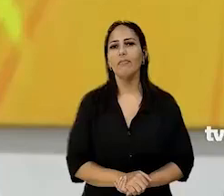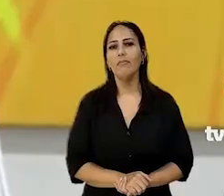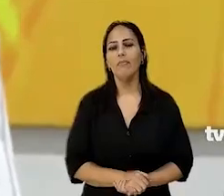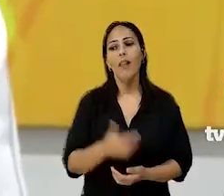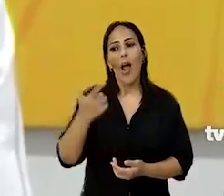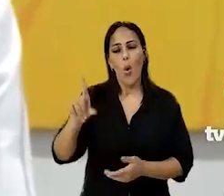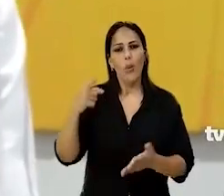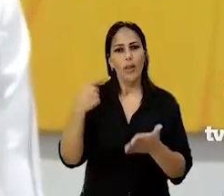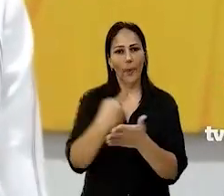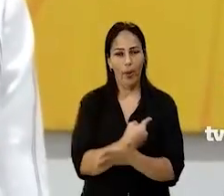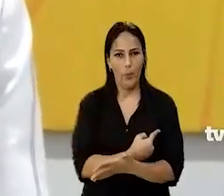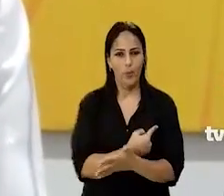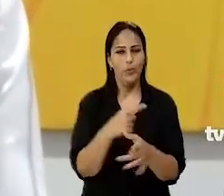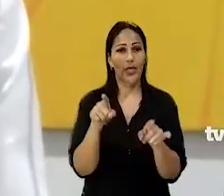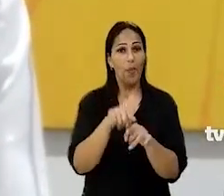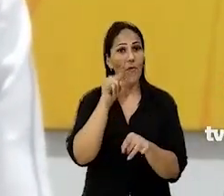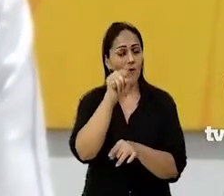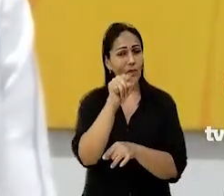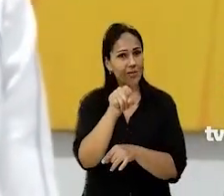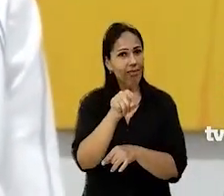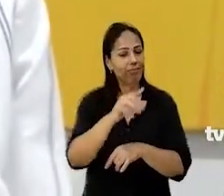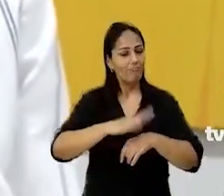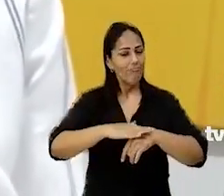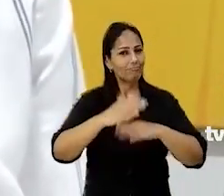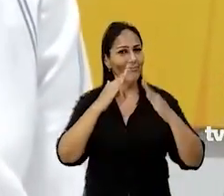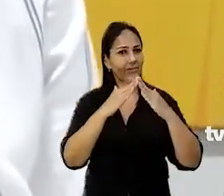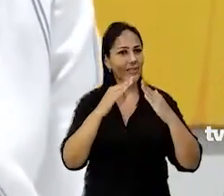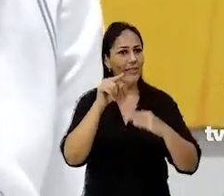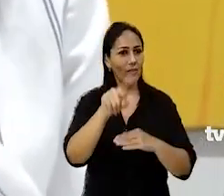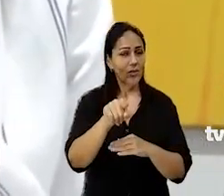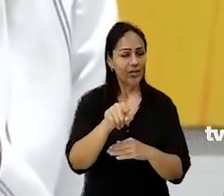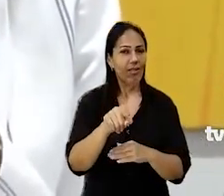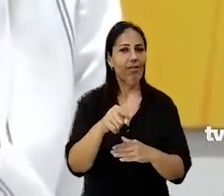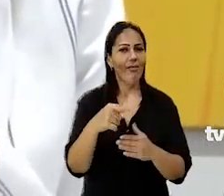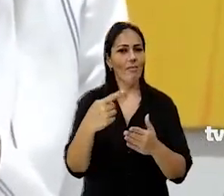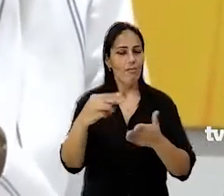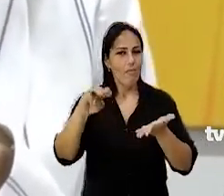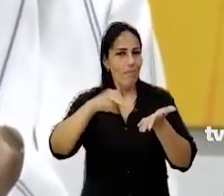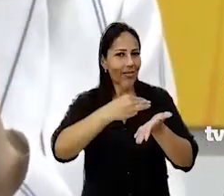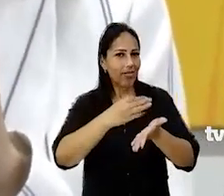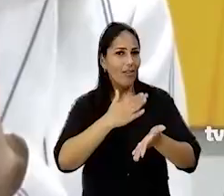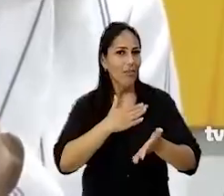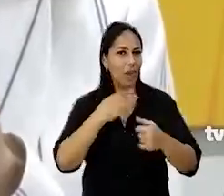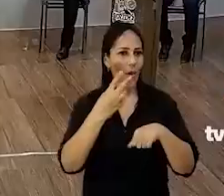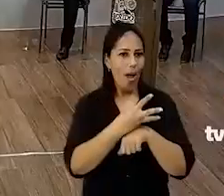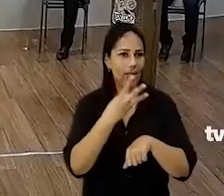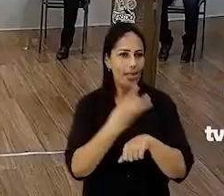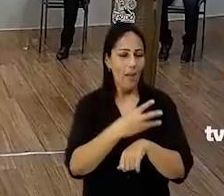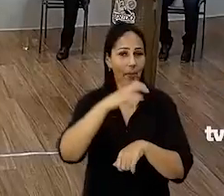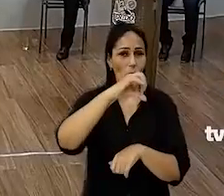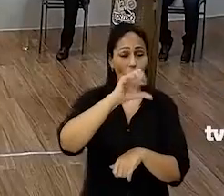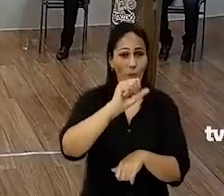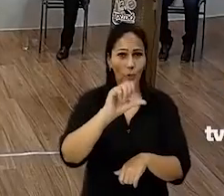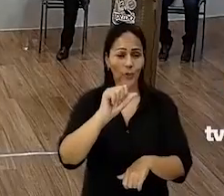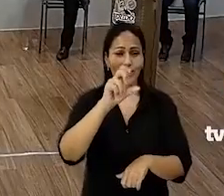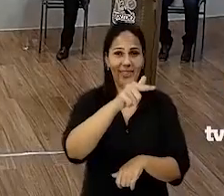próxima pergunta feita por você, internauta, você que enviou para o WhatsApp